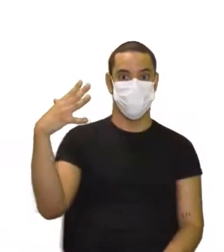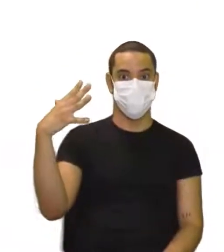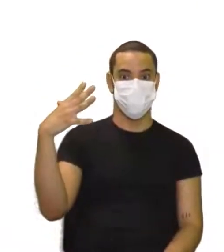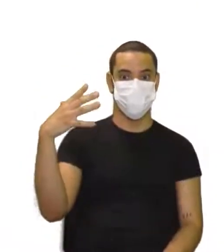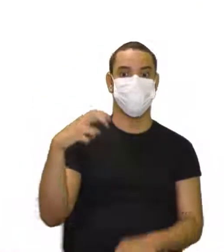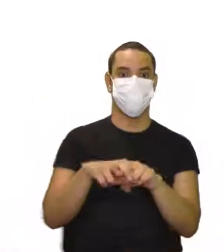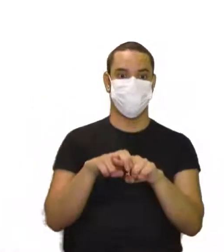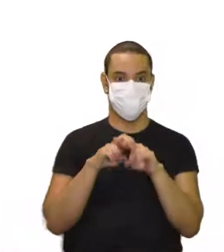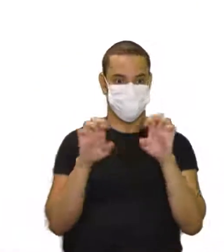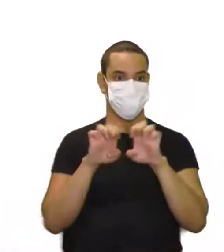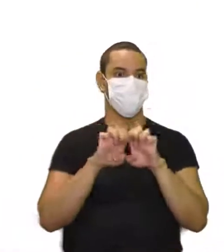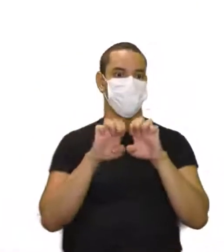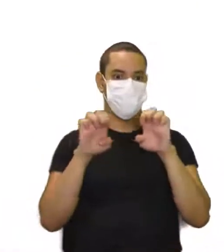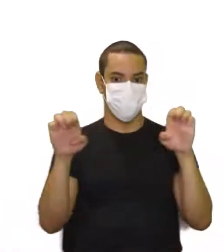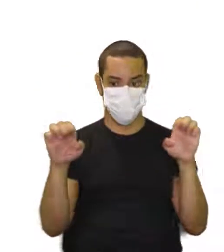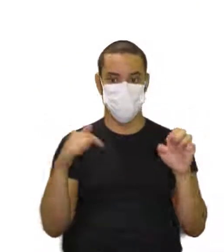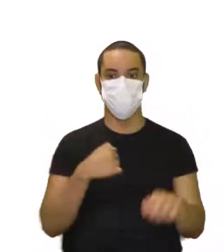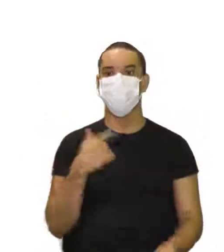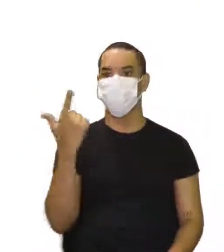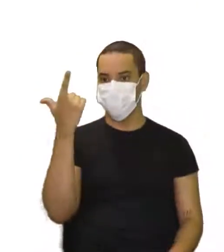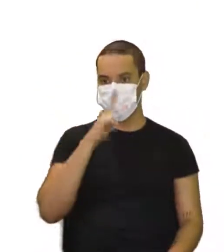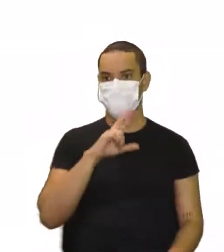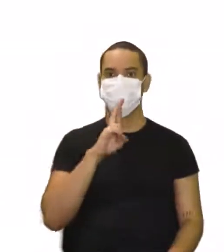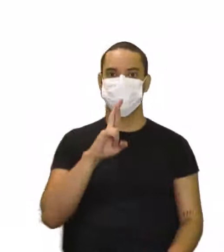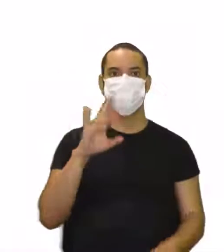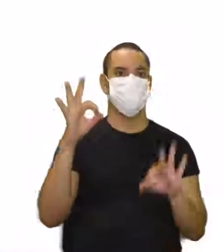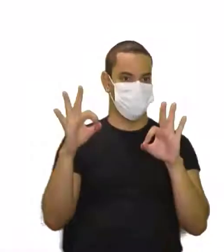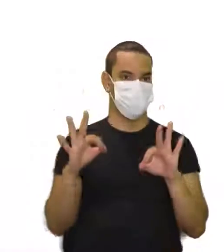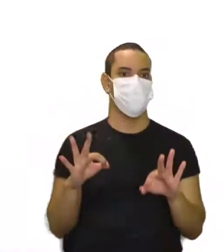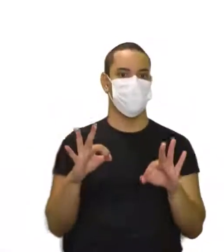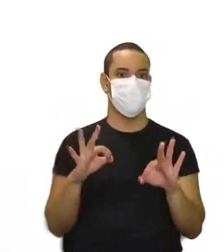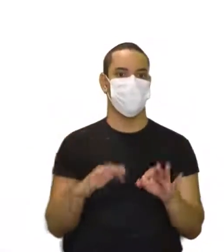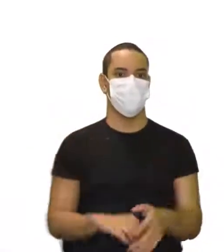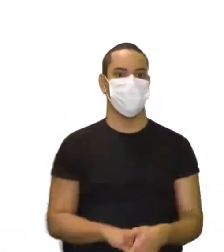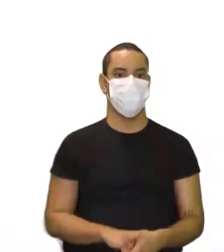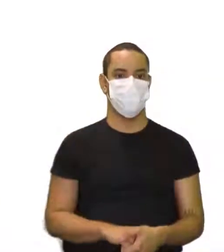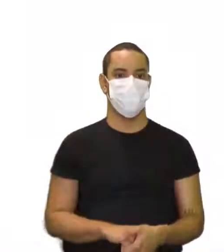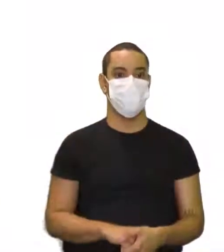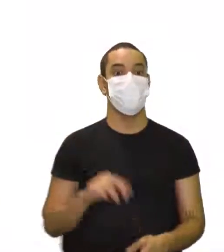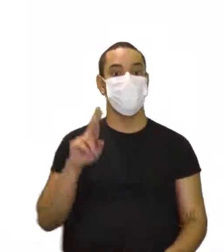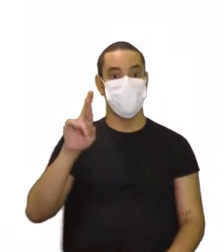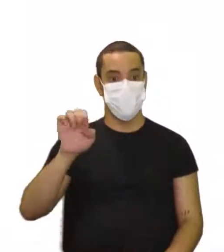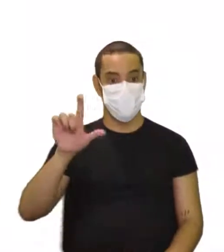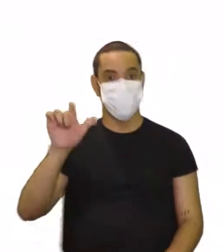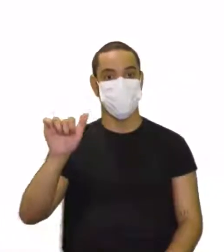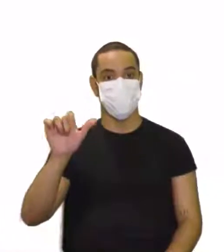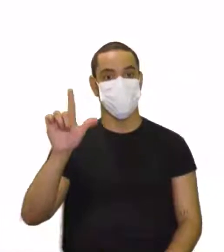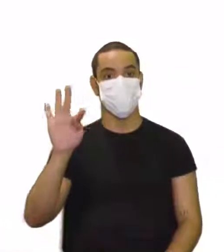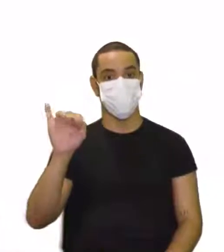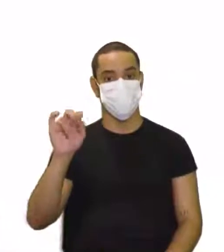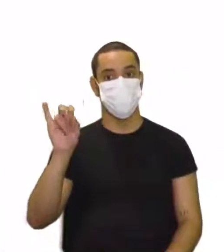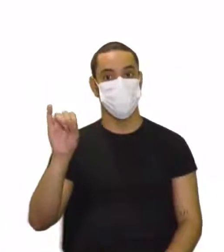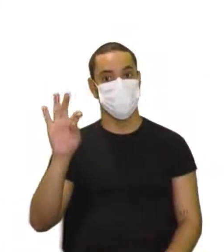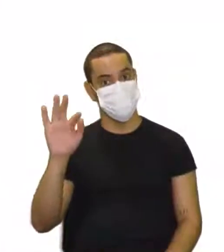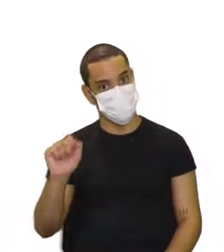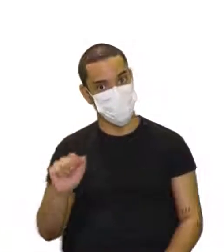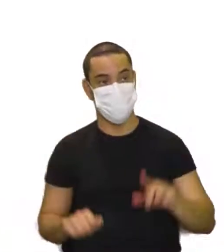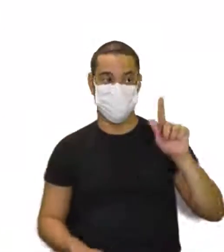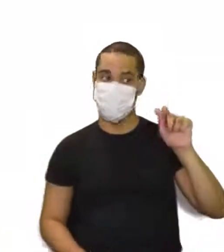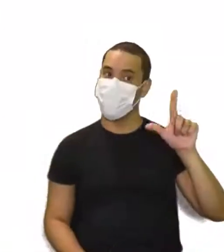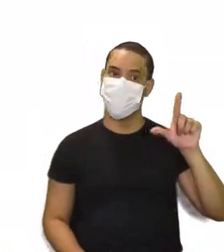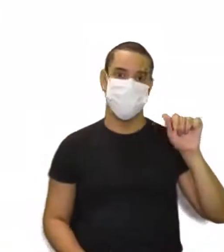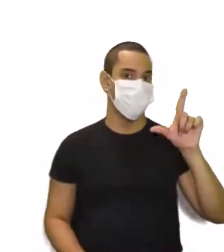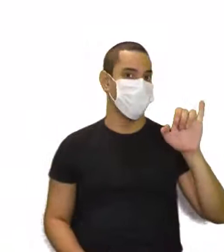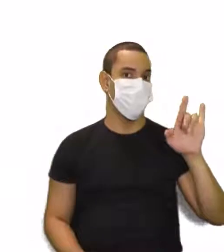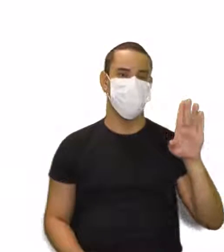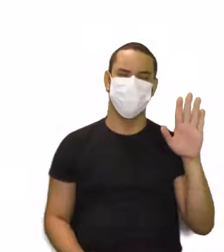pelas equações relativísticas, eu consigo chegar no resultado correto. Pelas equações de Galileu, no máximo que eu cheguei foi 10%. E